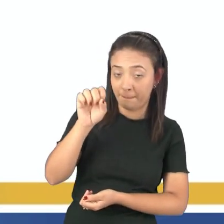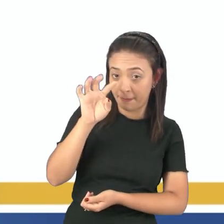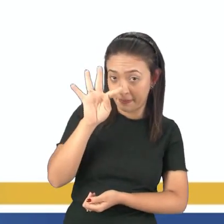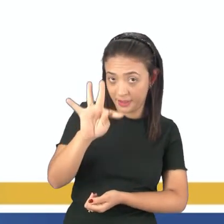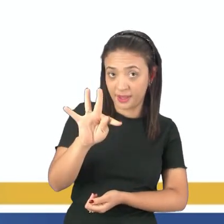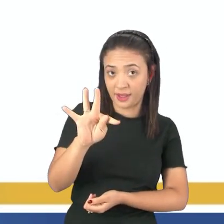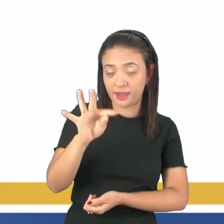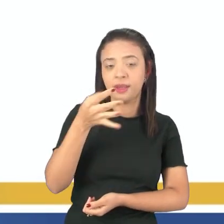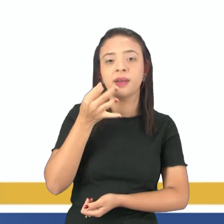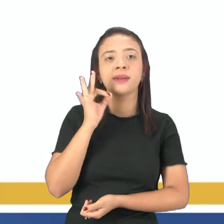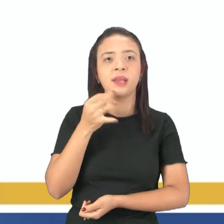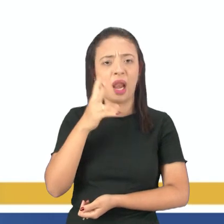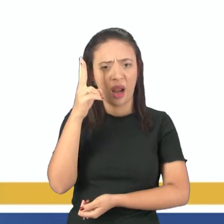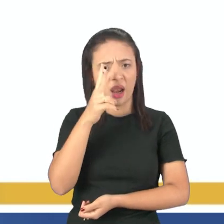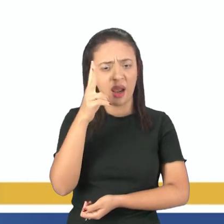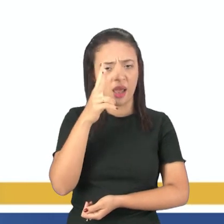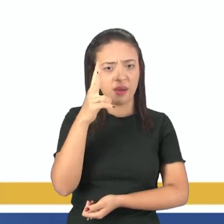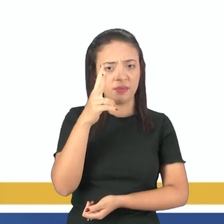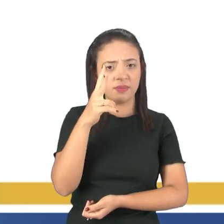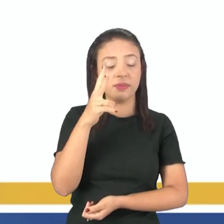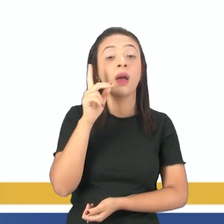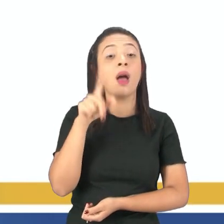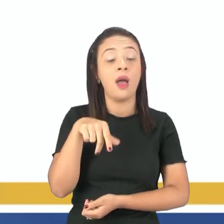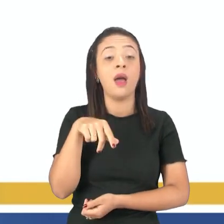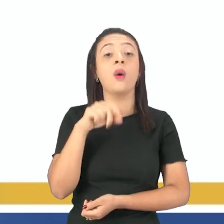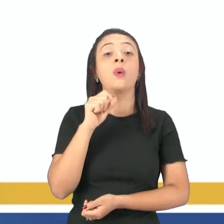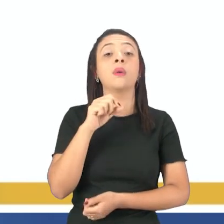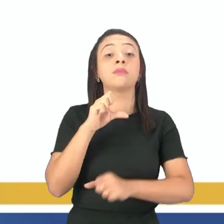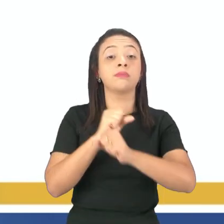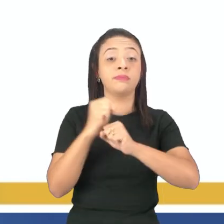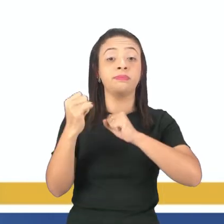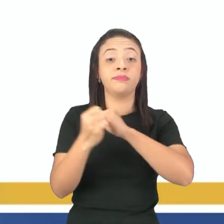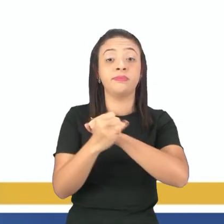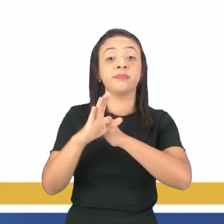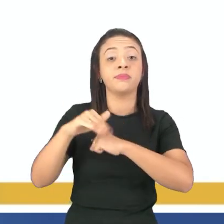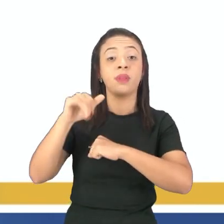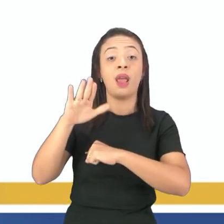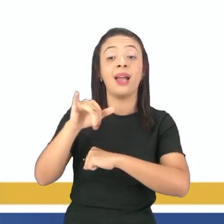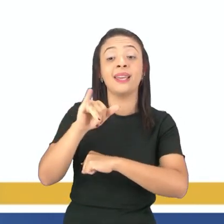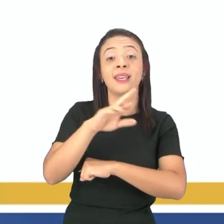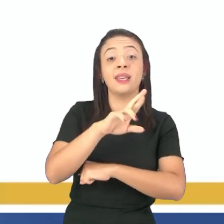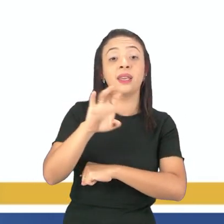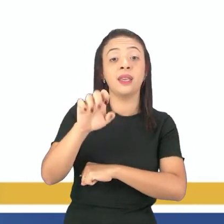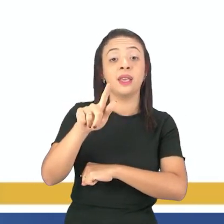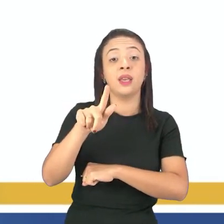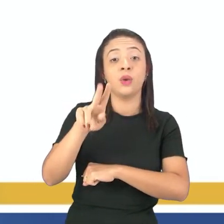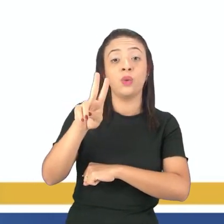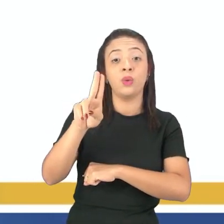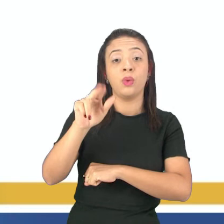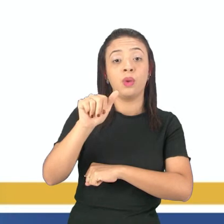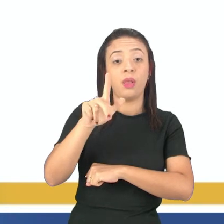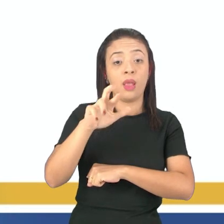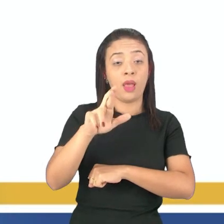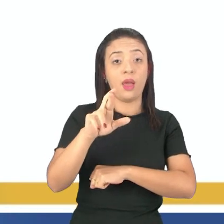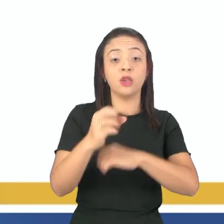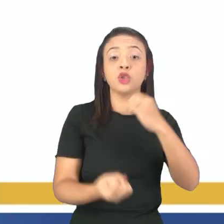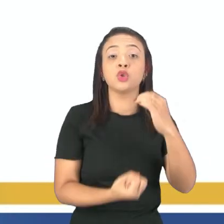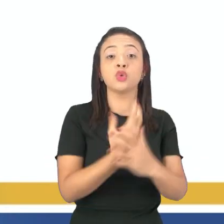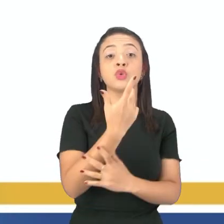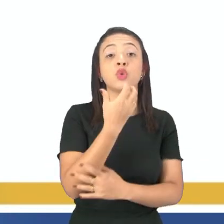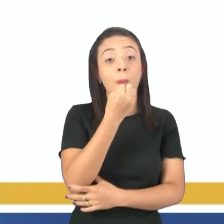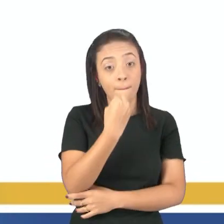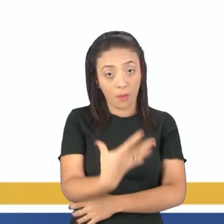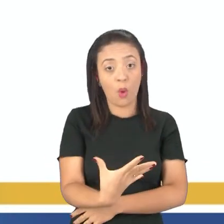acertaram. Lembra do the best? Ele é uma forma superlativa irregular. Ele vem do good. Good, bom,